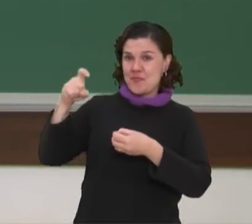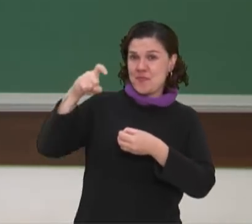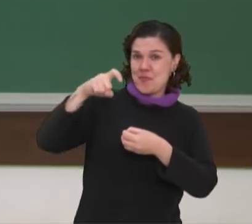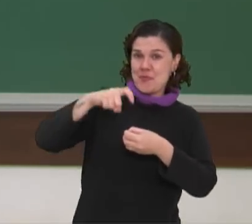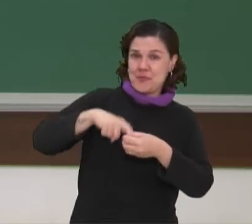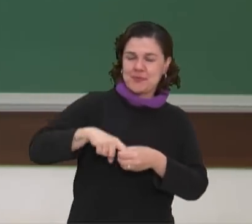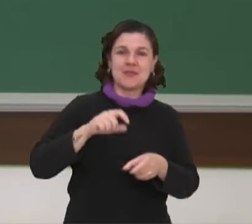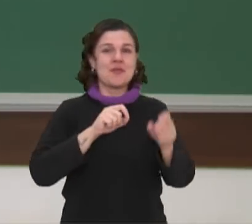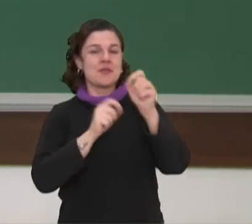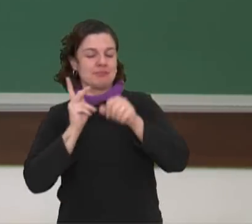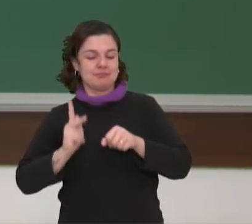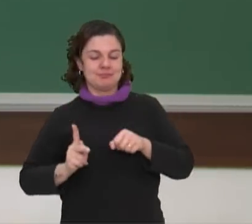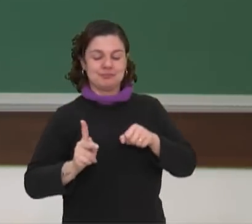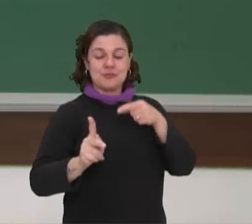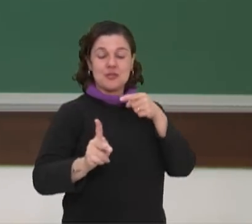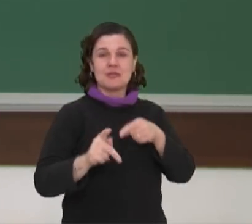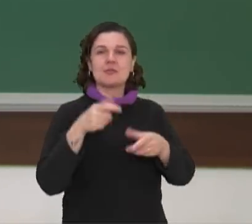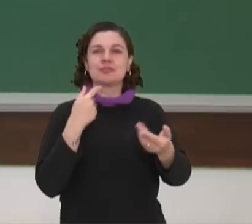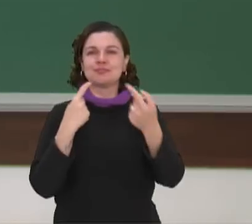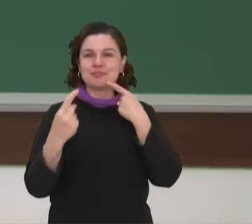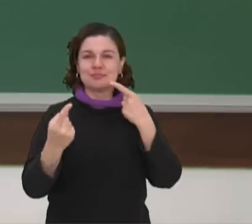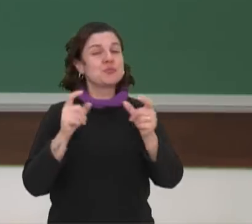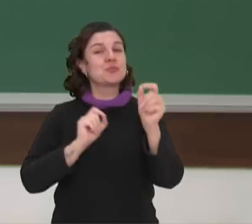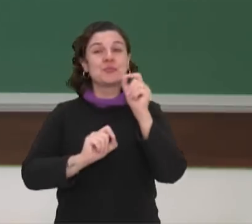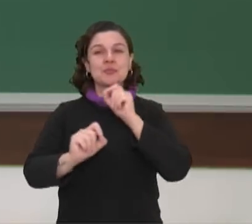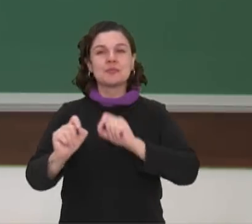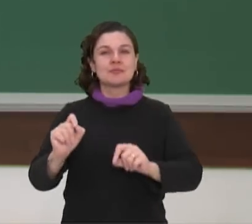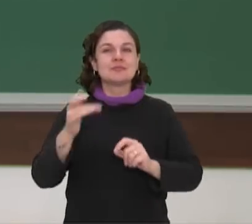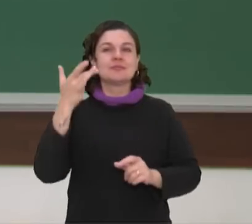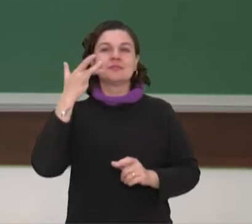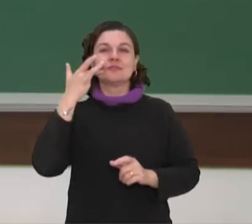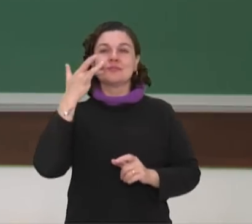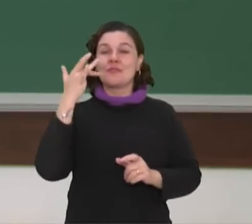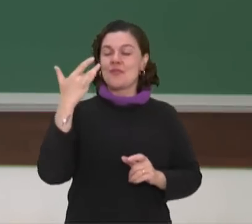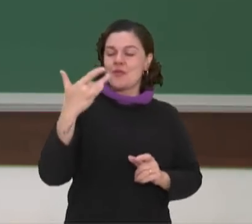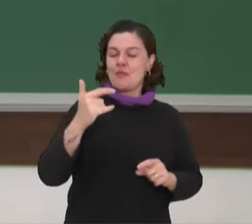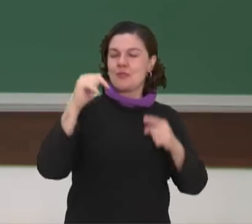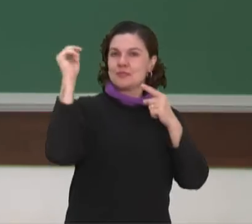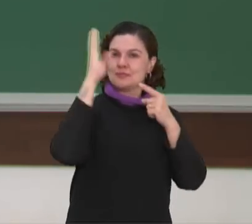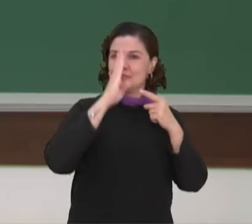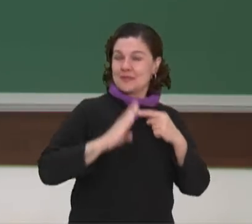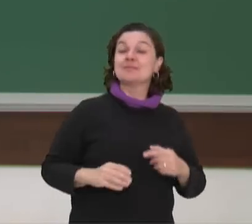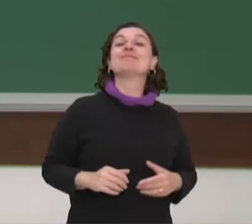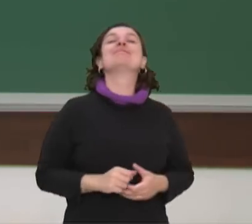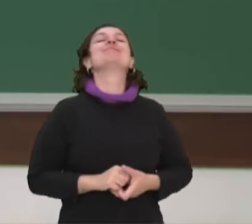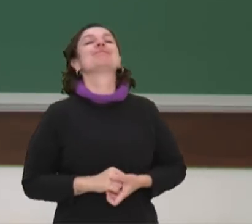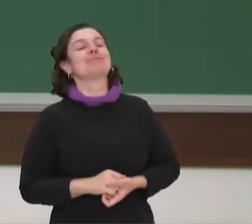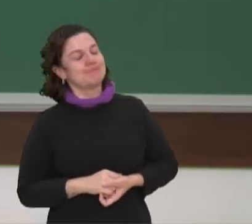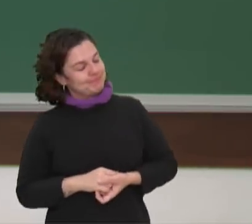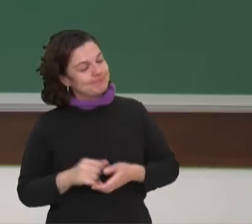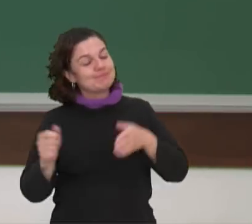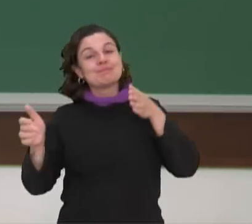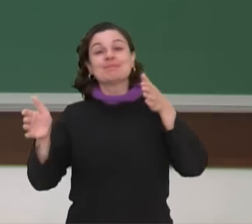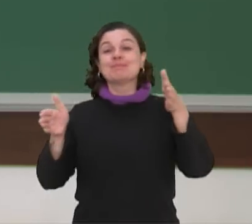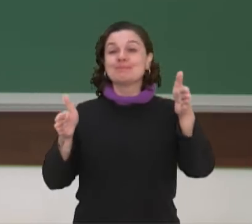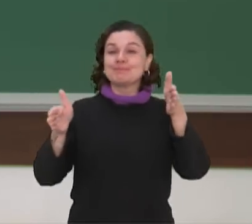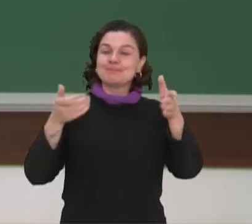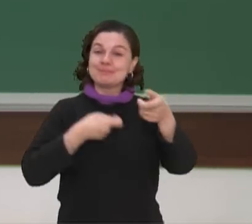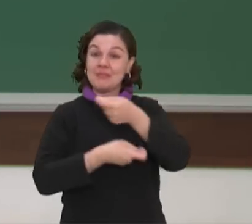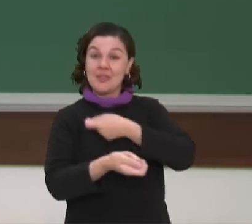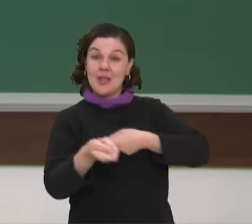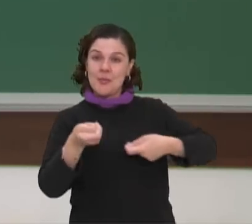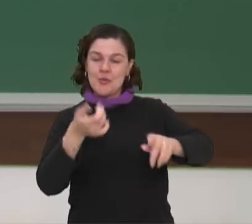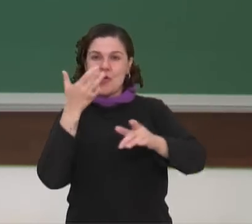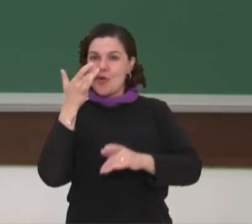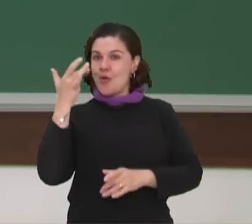hoje para continuarmos a conversar sobre ouro no Brasil. Sobre esse período da economia onde